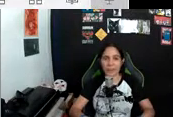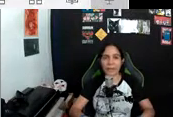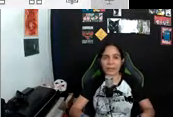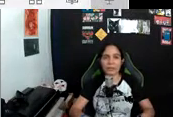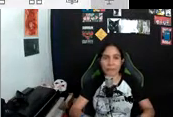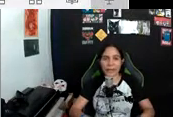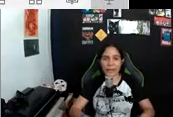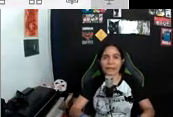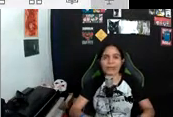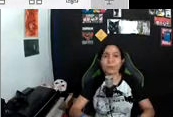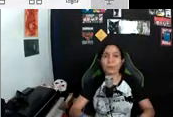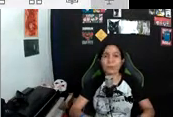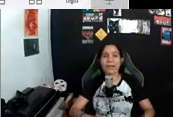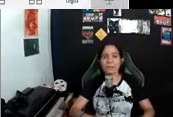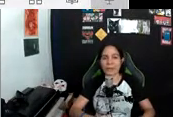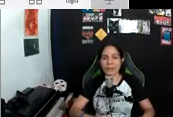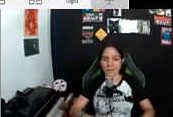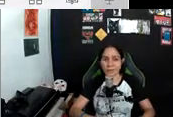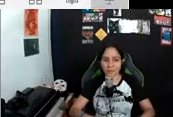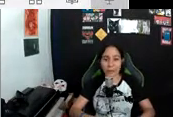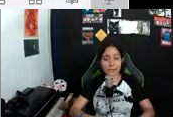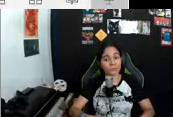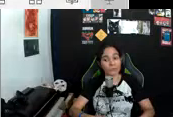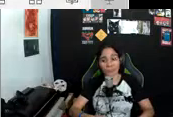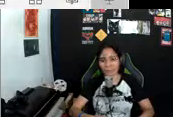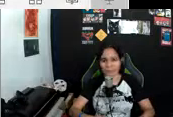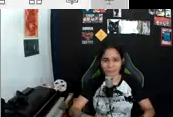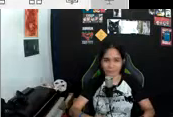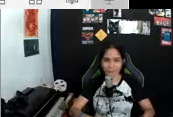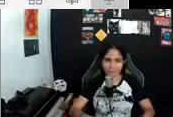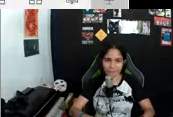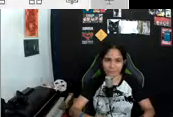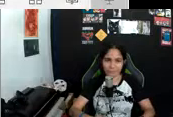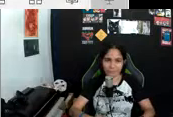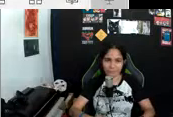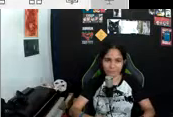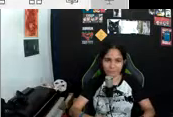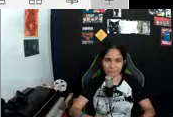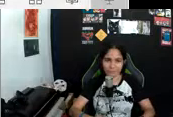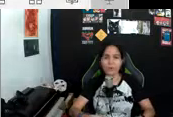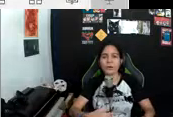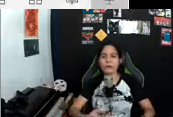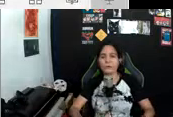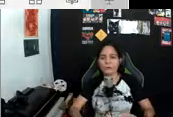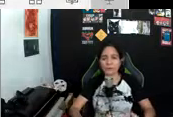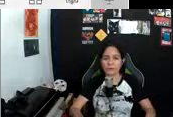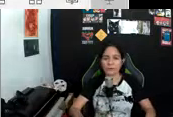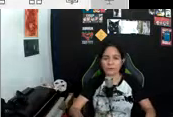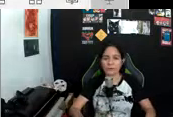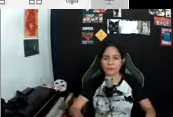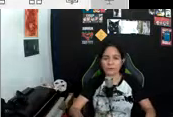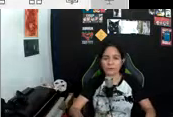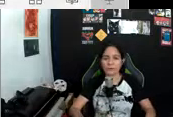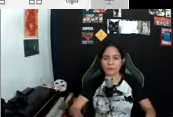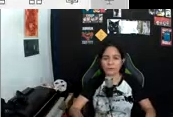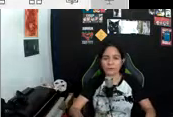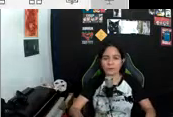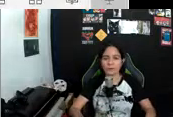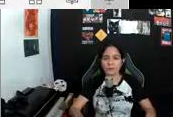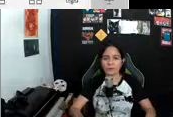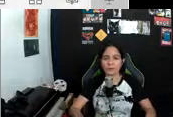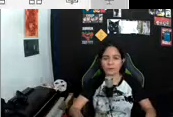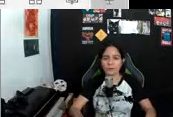tem enfermeiro, médico, paramédico, que não temos aqui, né? Então, você vê que